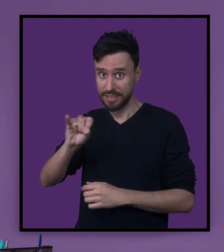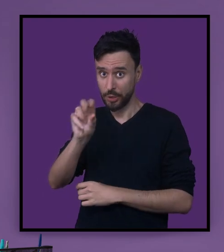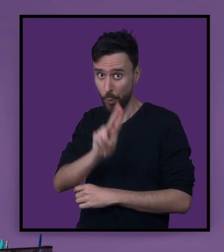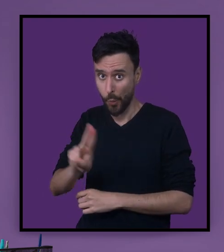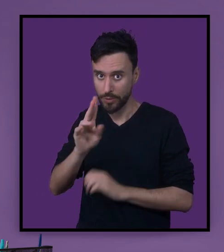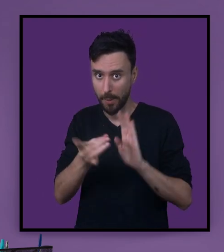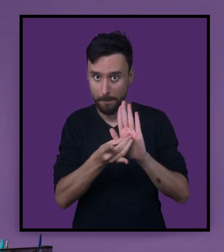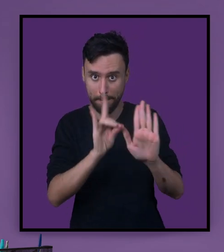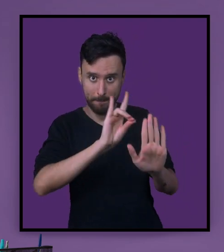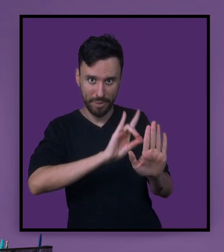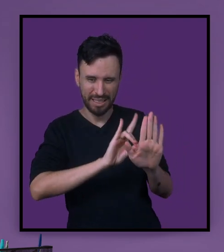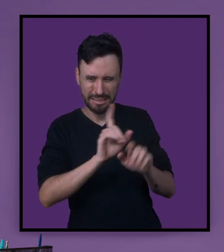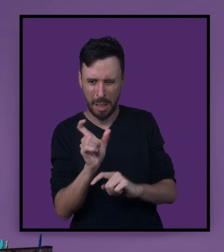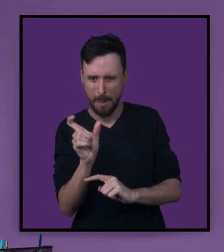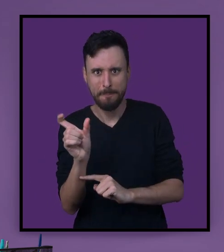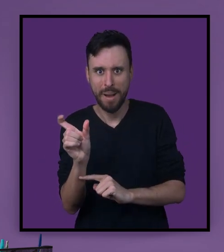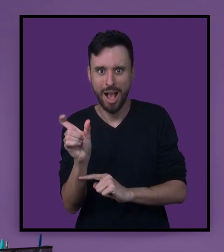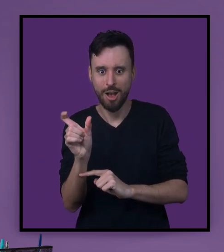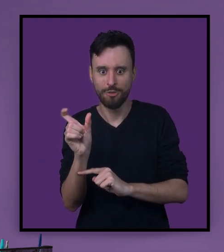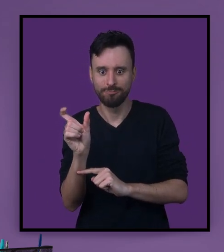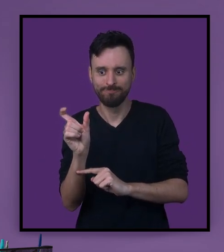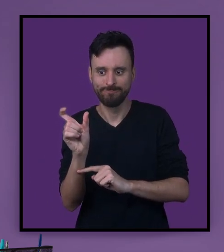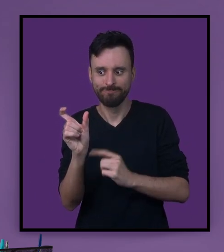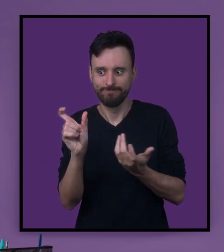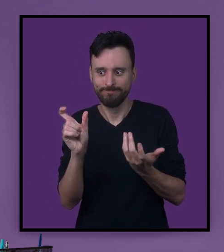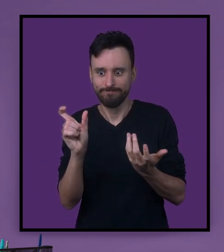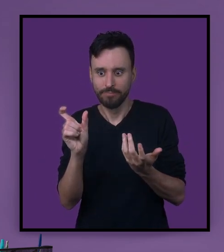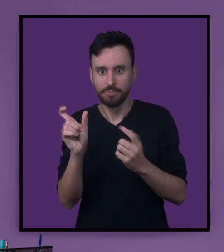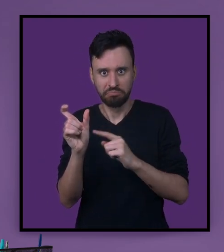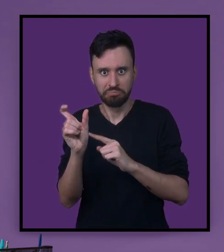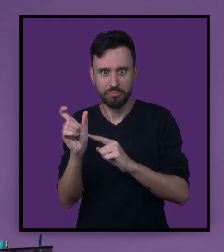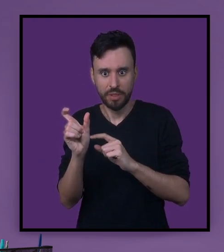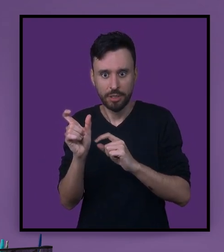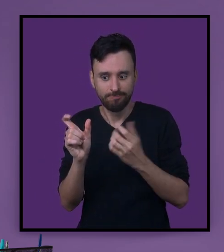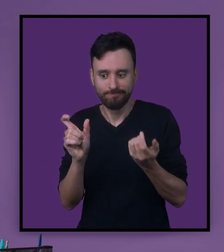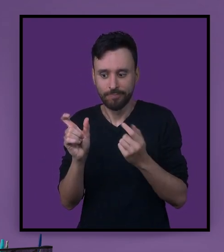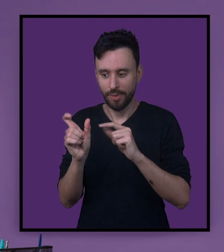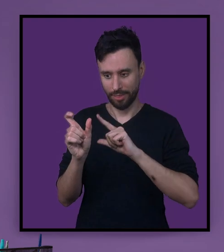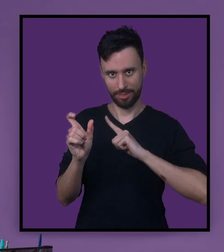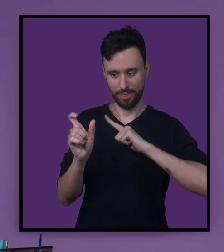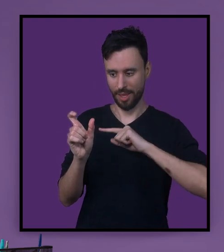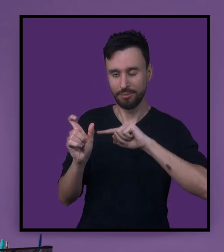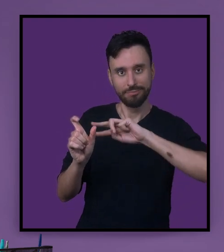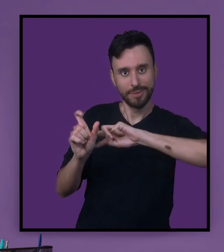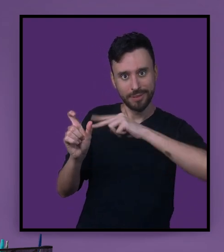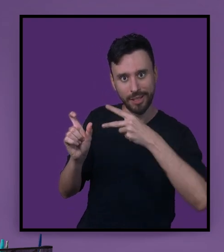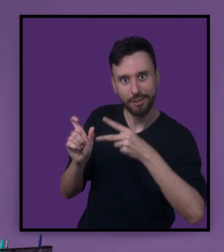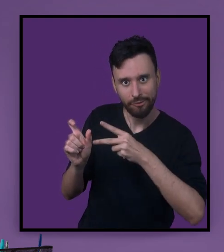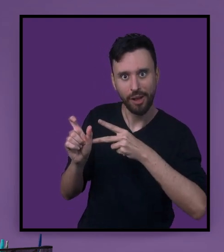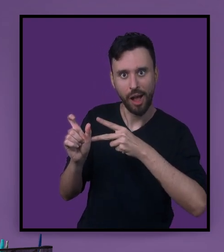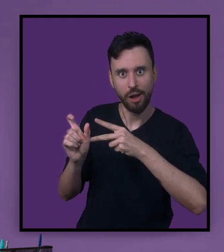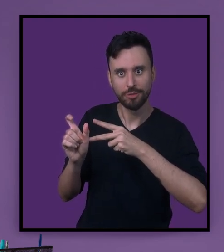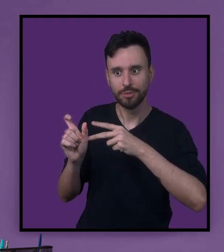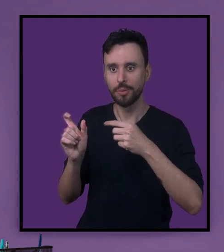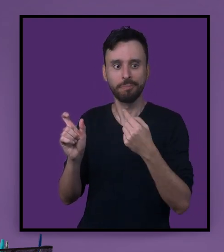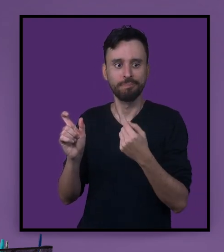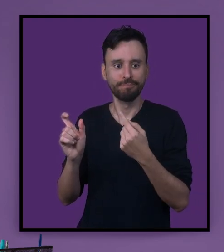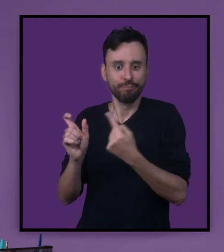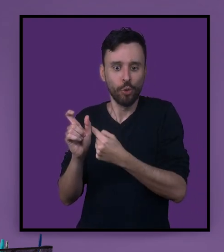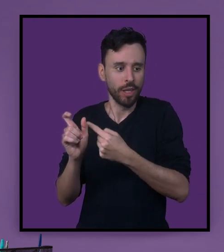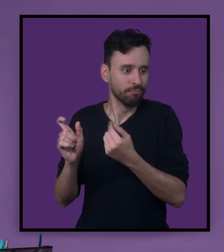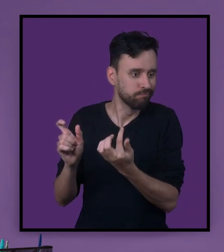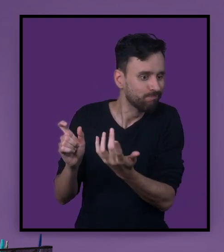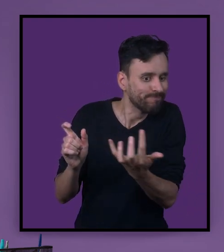representa o uso impróprio de uma palavra já existente com sua significação própria